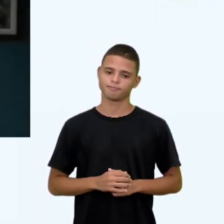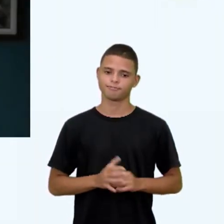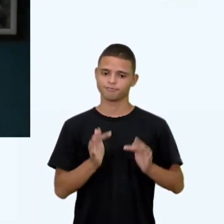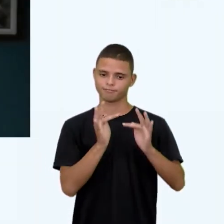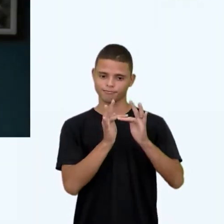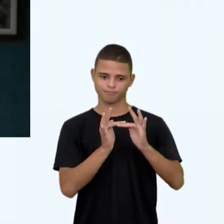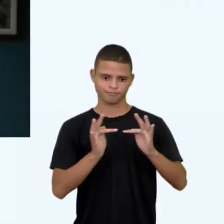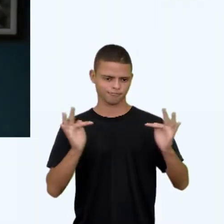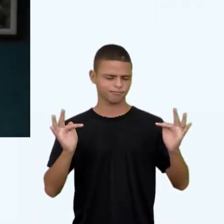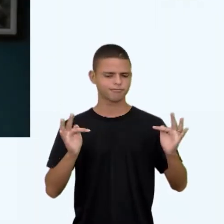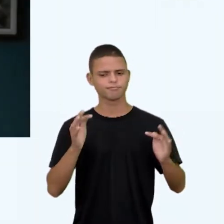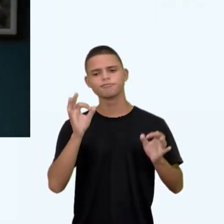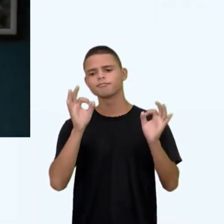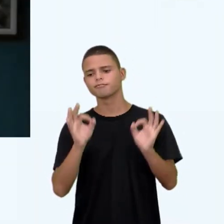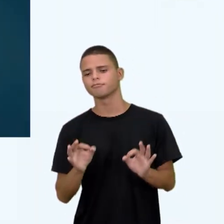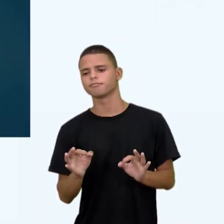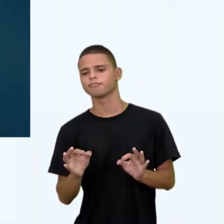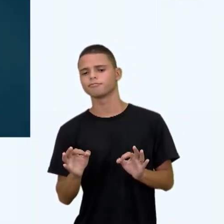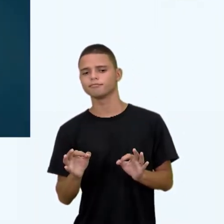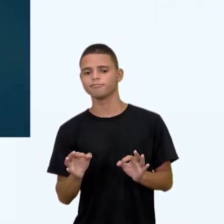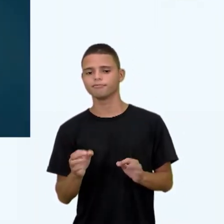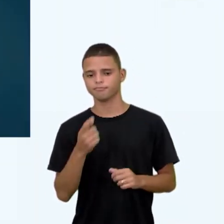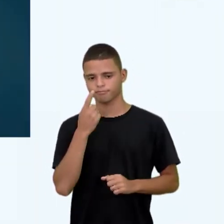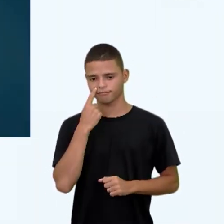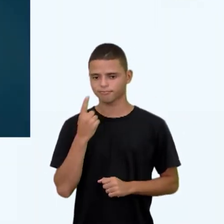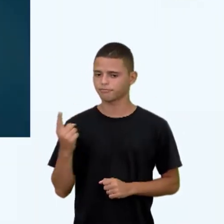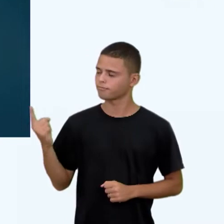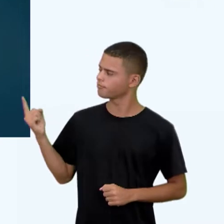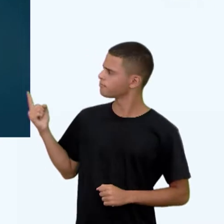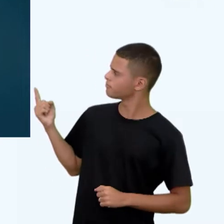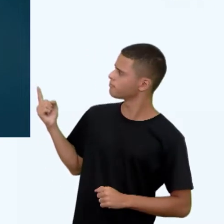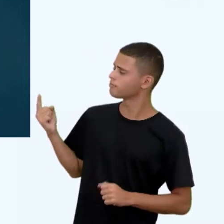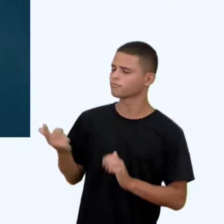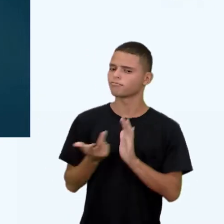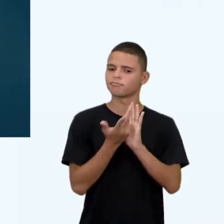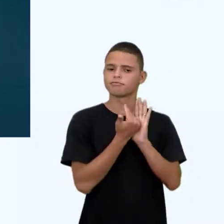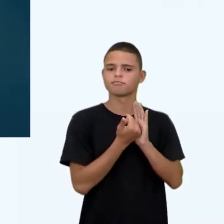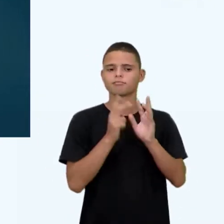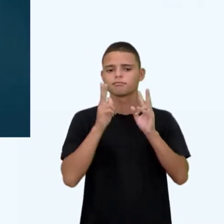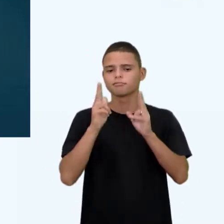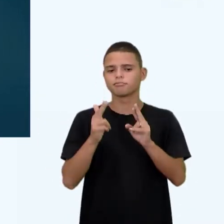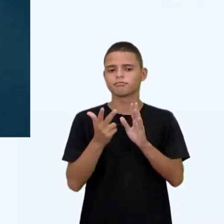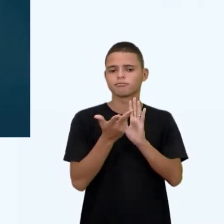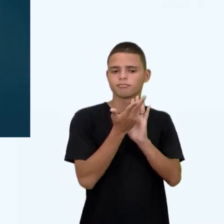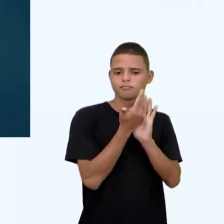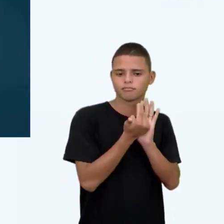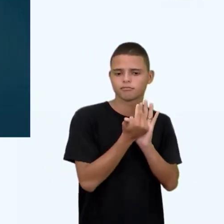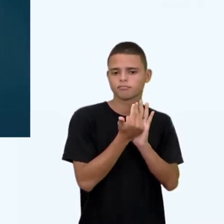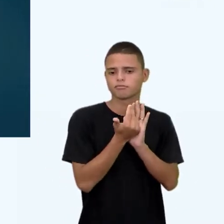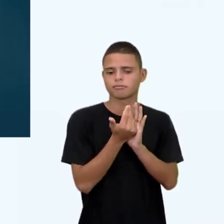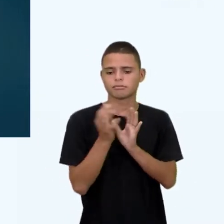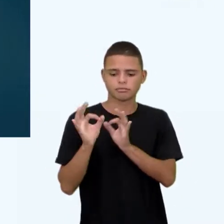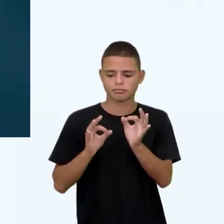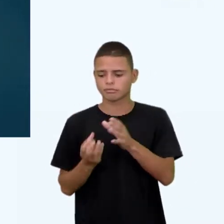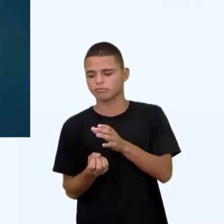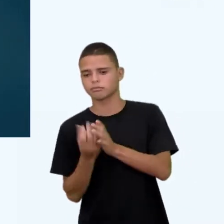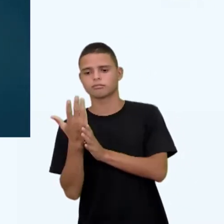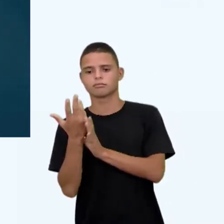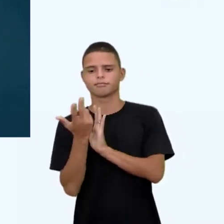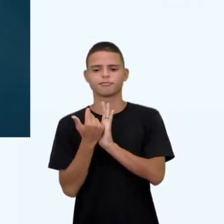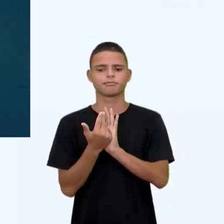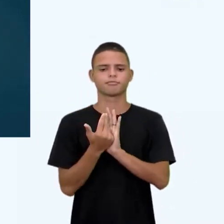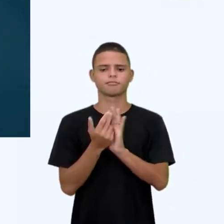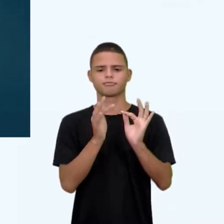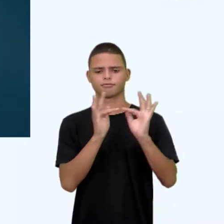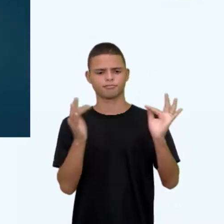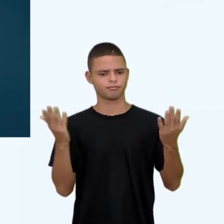ela está correta. O design é fazer o design de um design para produzir um